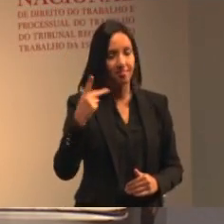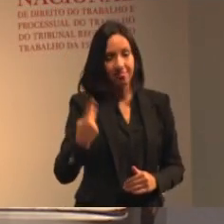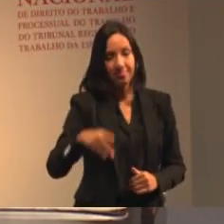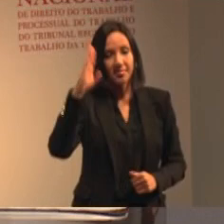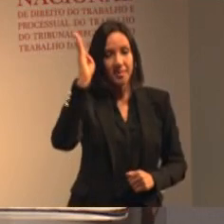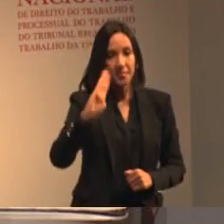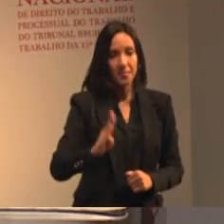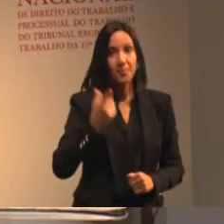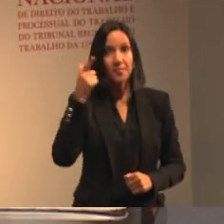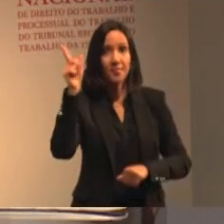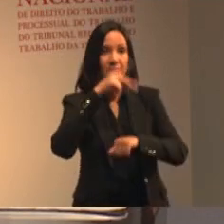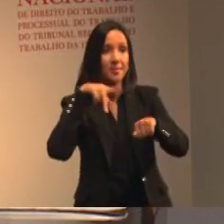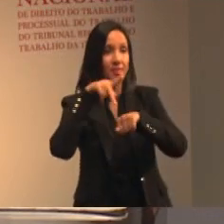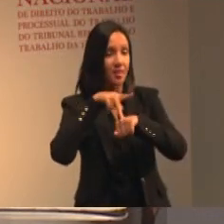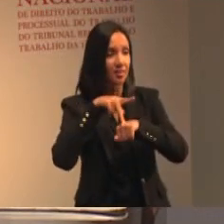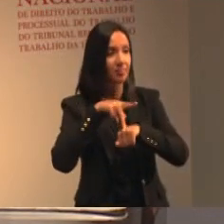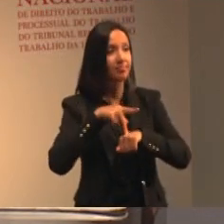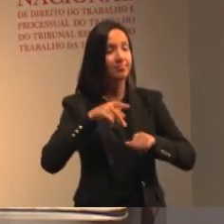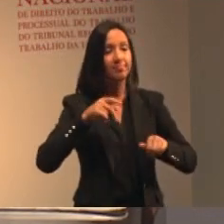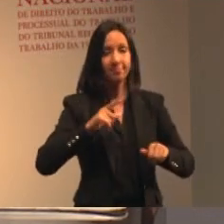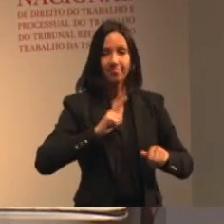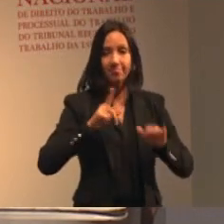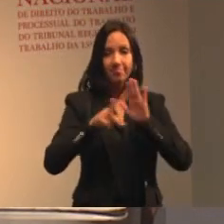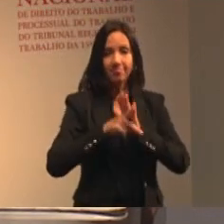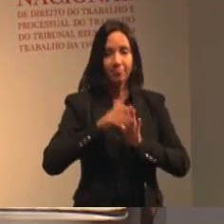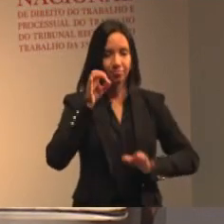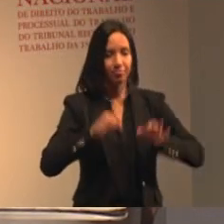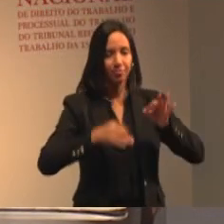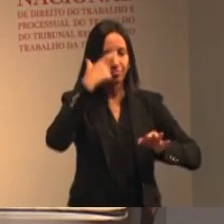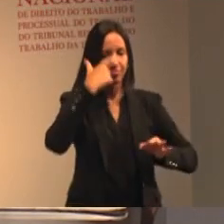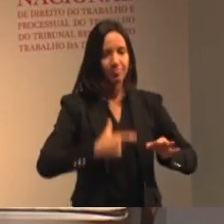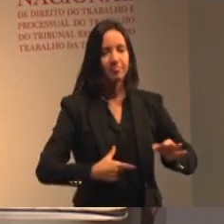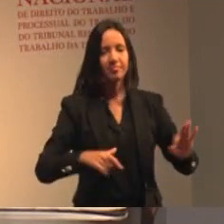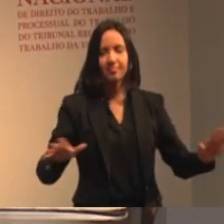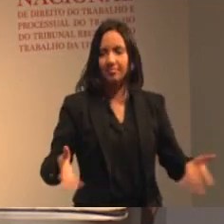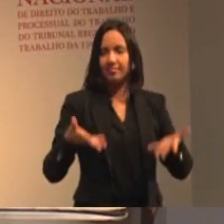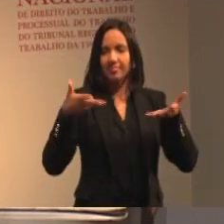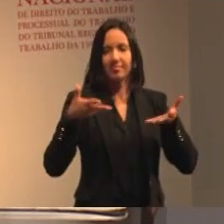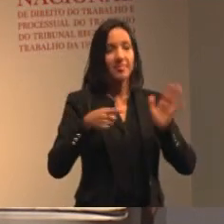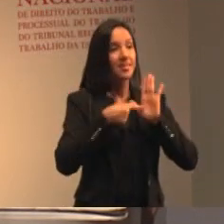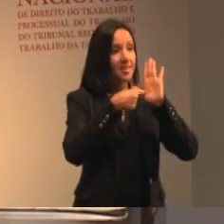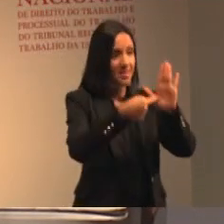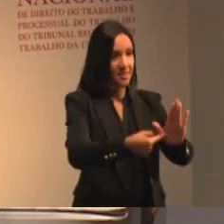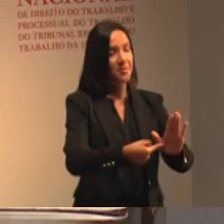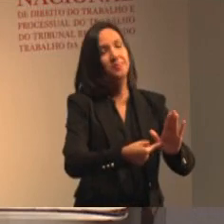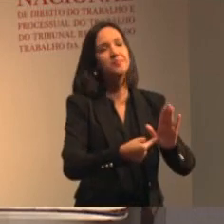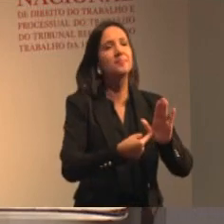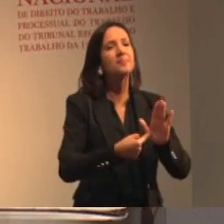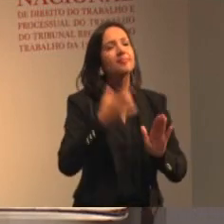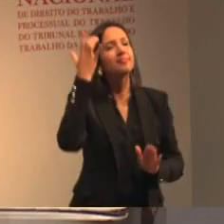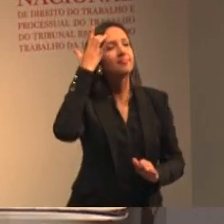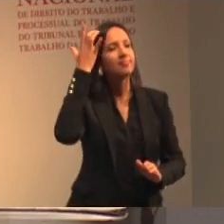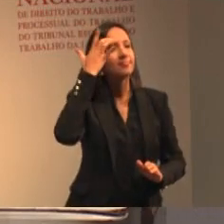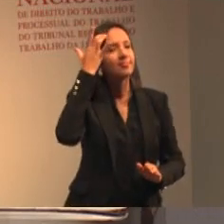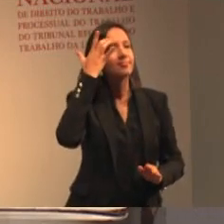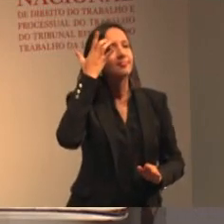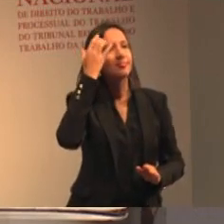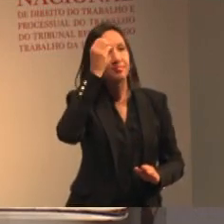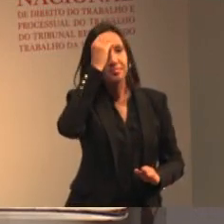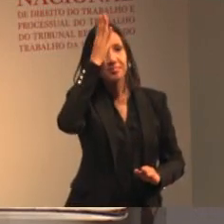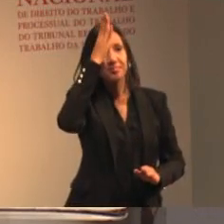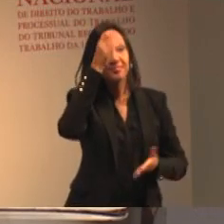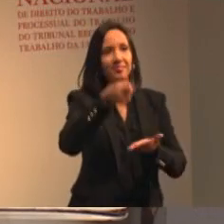e juristas consagrados, que com suas brilhantes apresentações e sábios conhecimentos